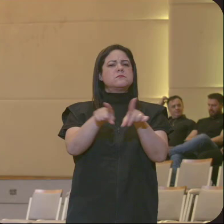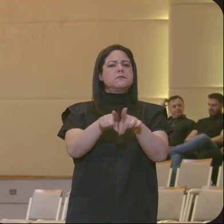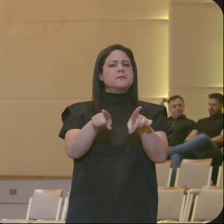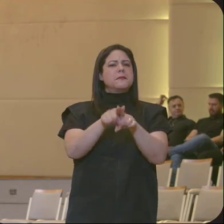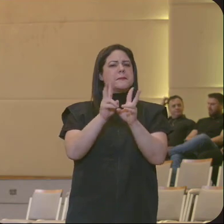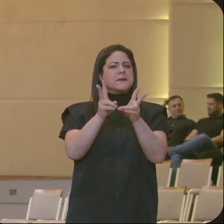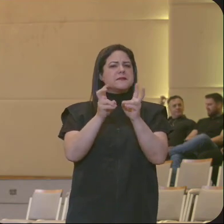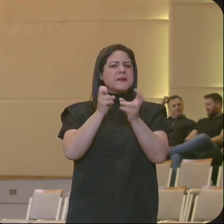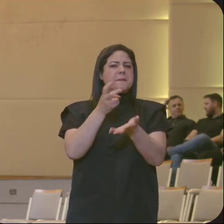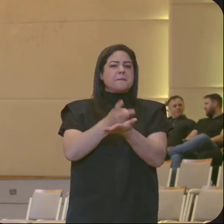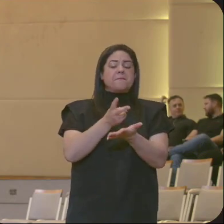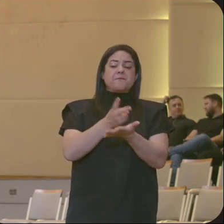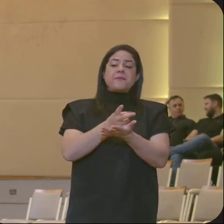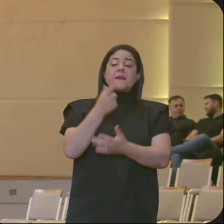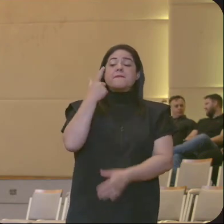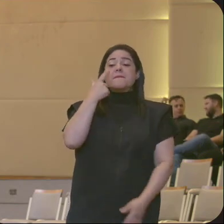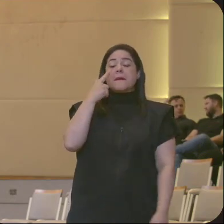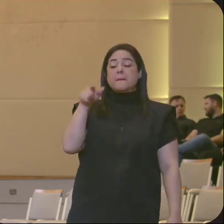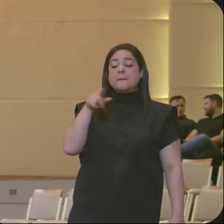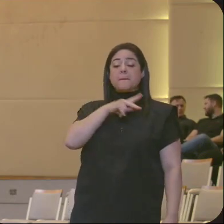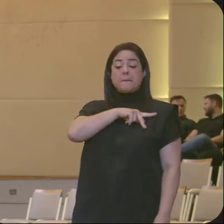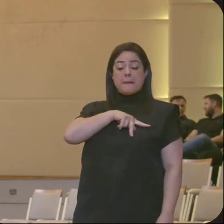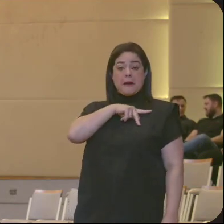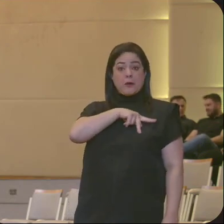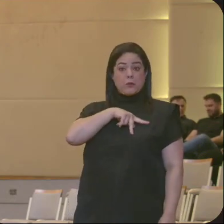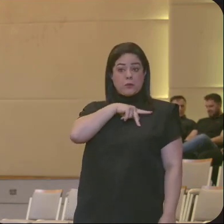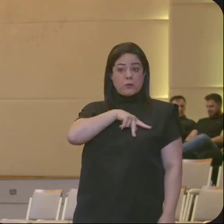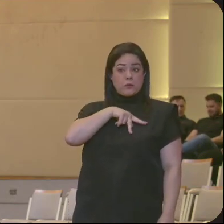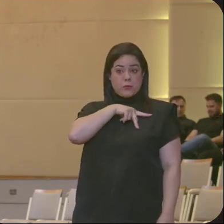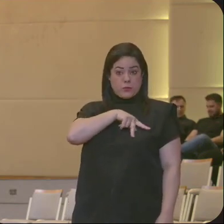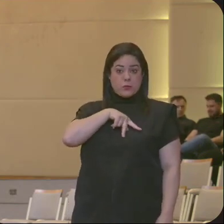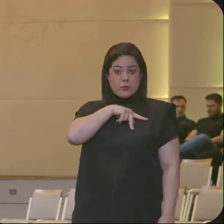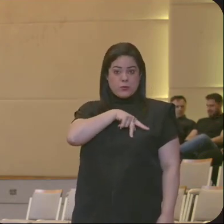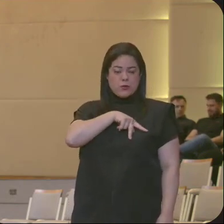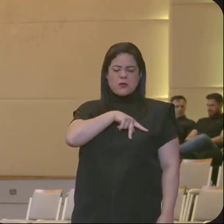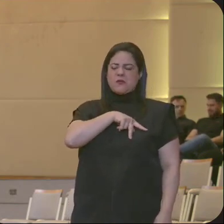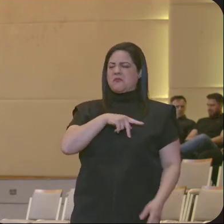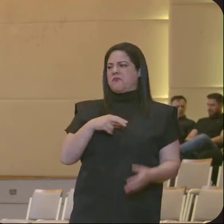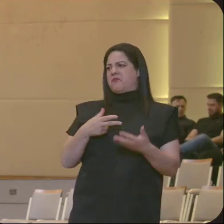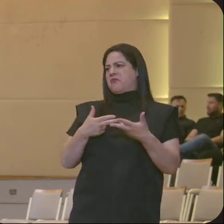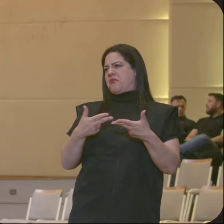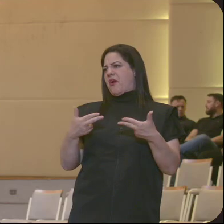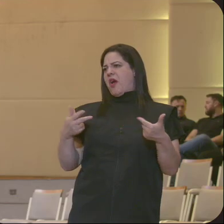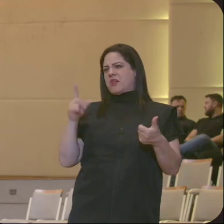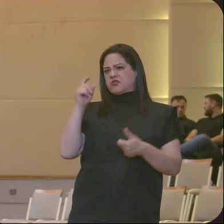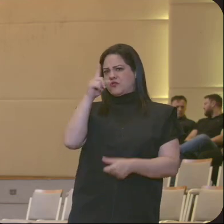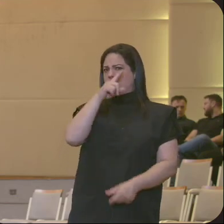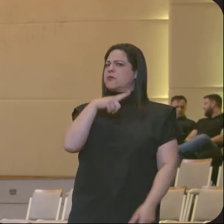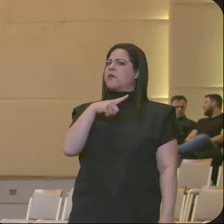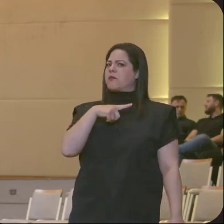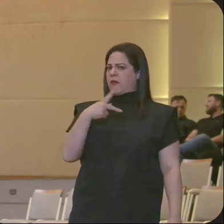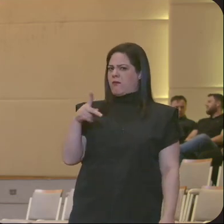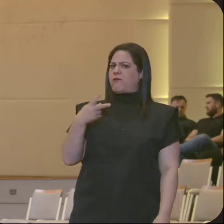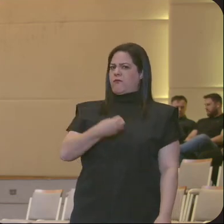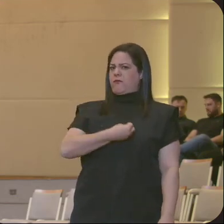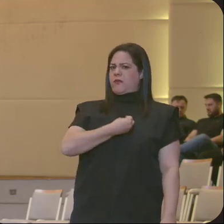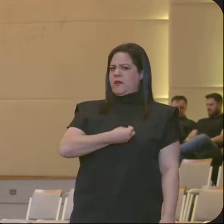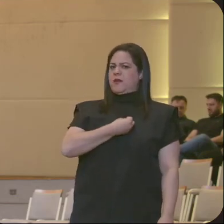sentimento. A gente vê um homem, o apóstolo Paulo, que enfrentou inúmeras dificuldades. Ele